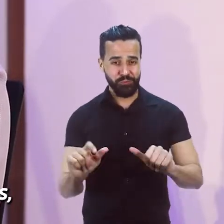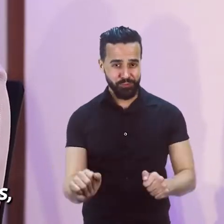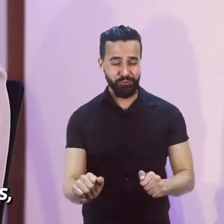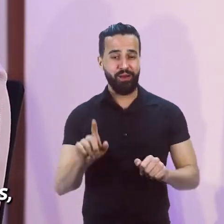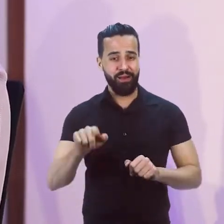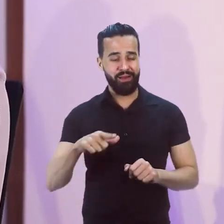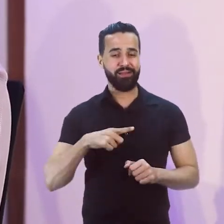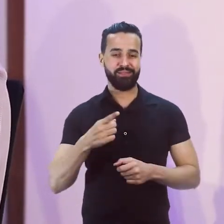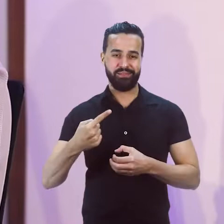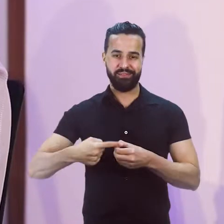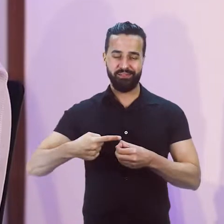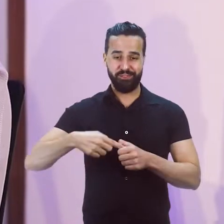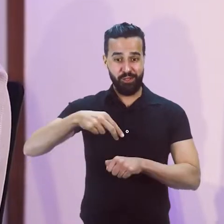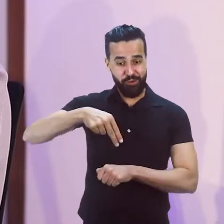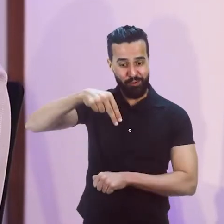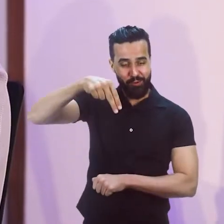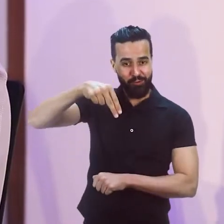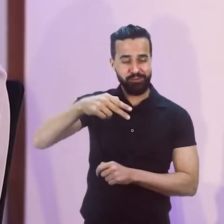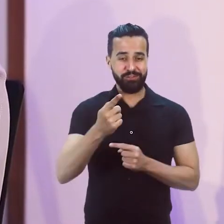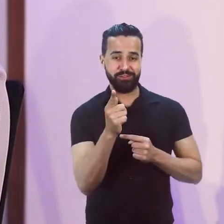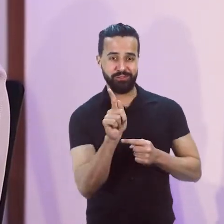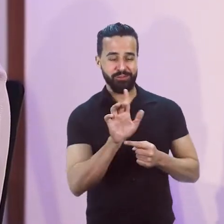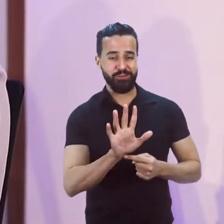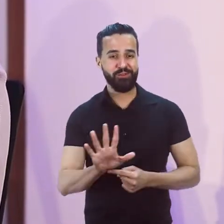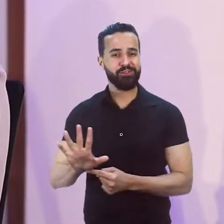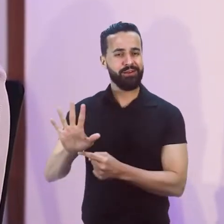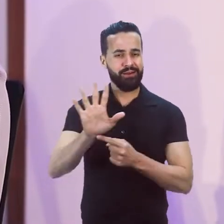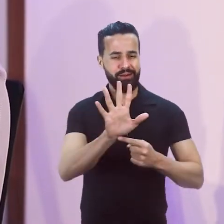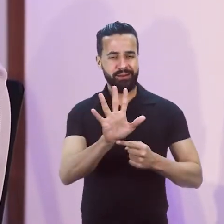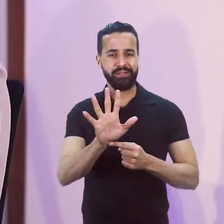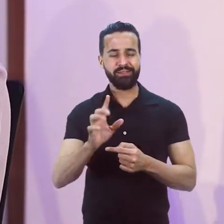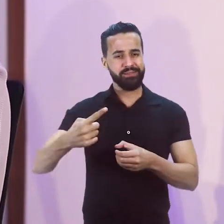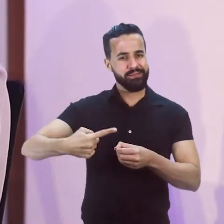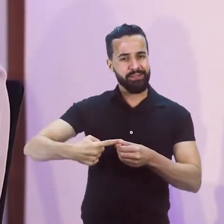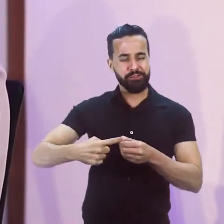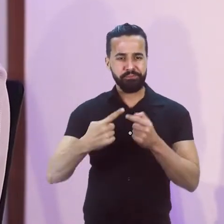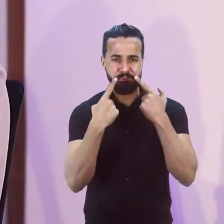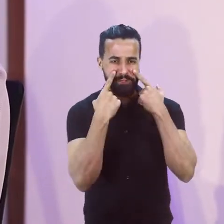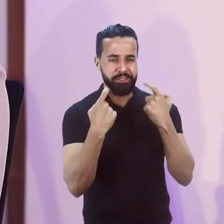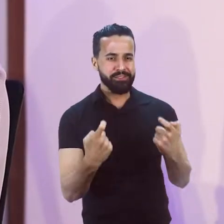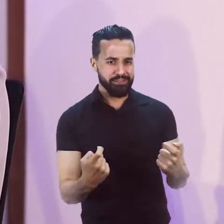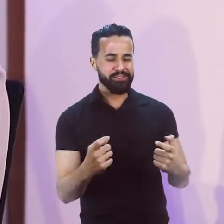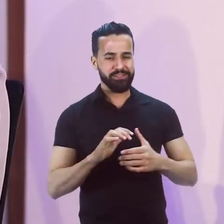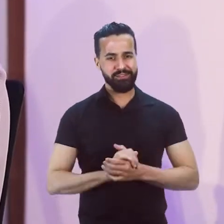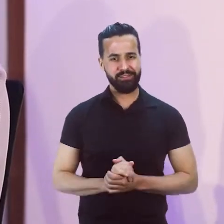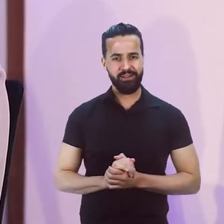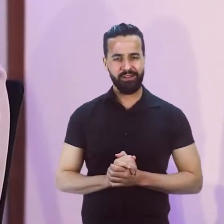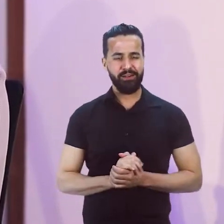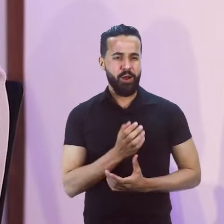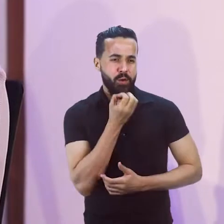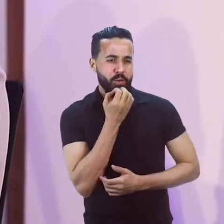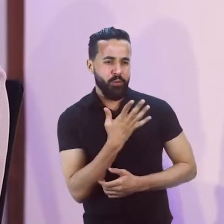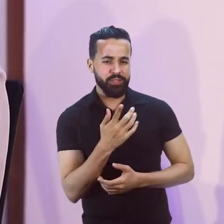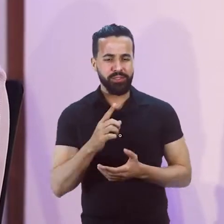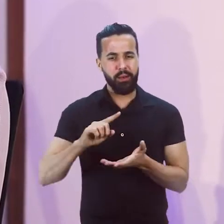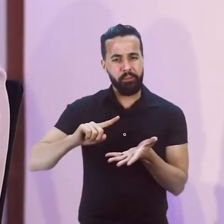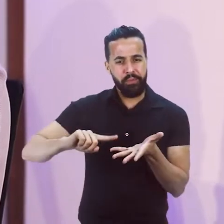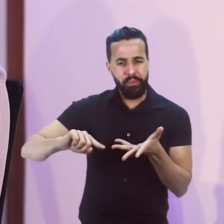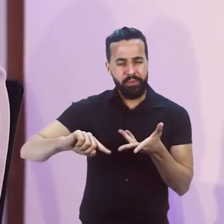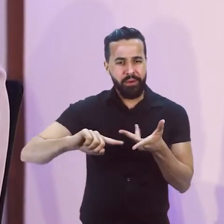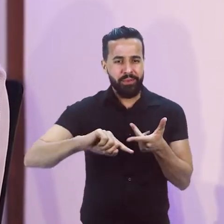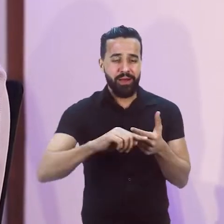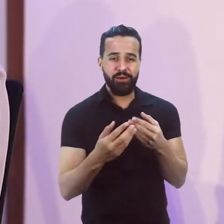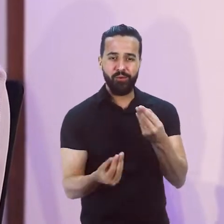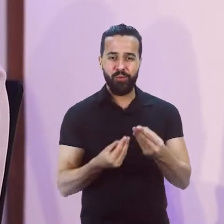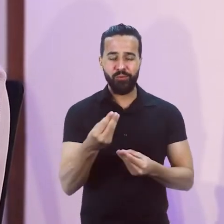de Goiás, uma cidade muito interessante. Nos conte um pouco da sua cidade, da sua vida